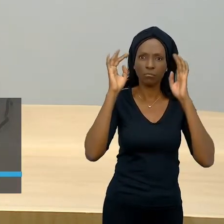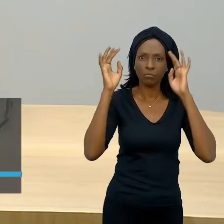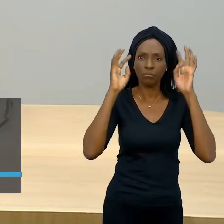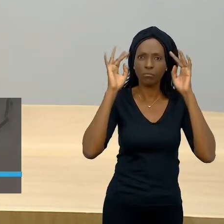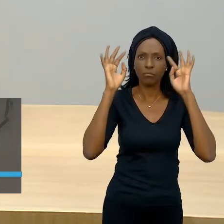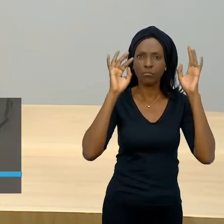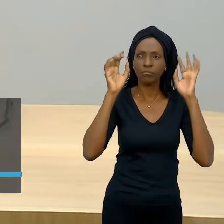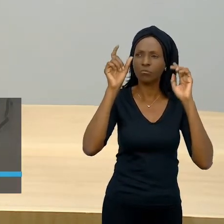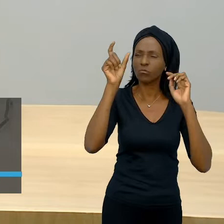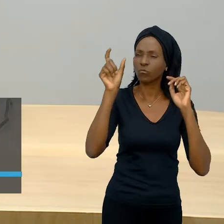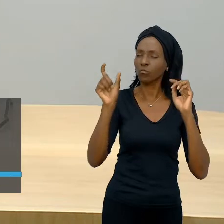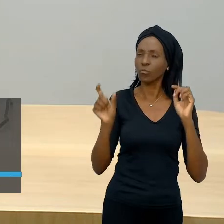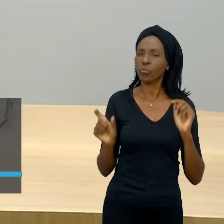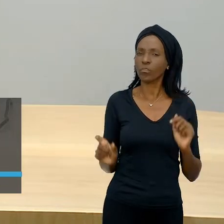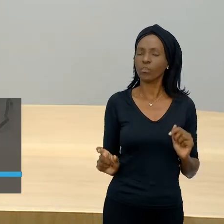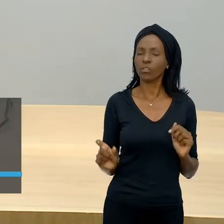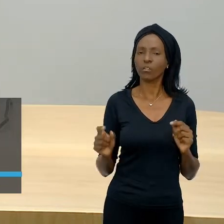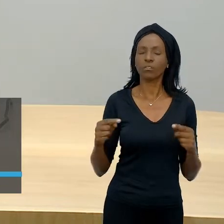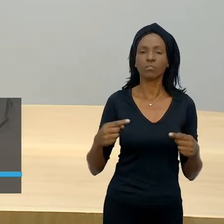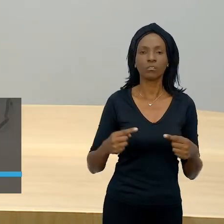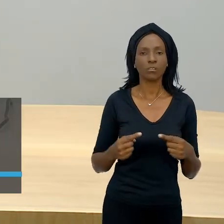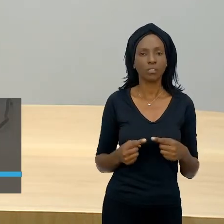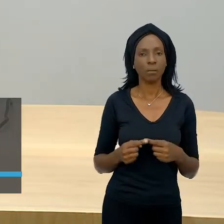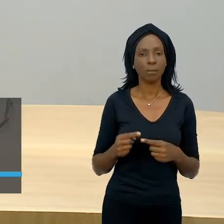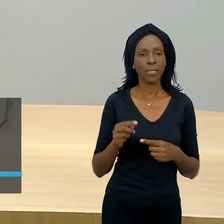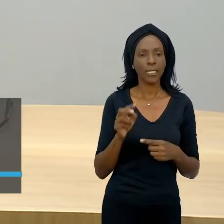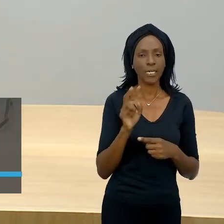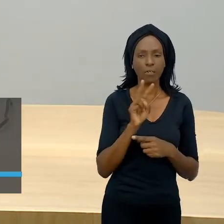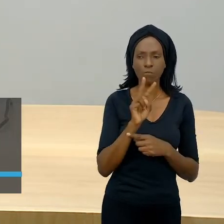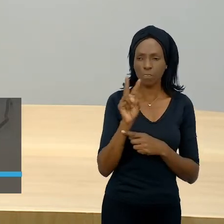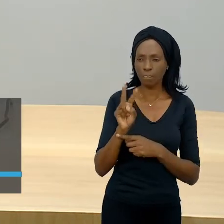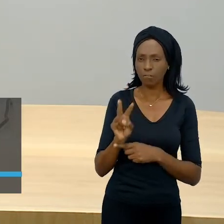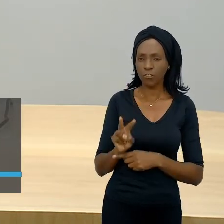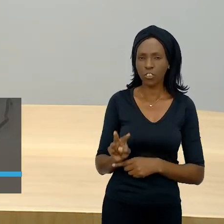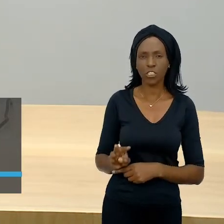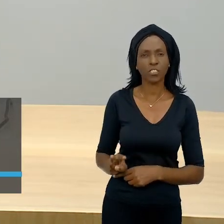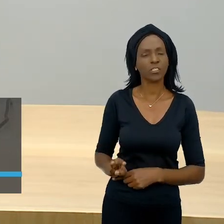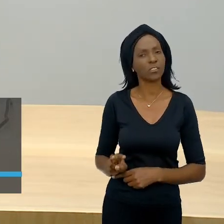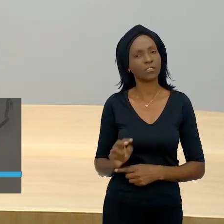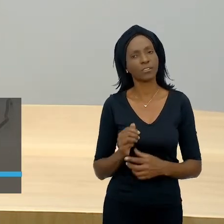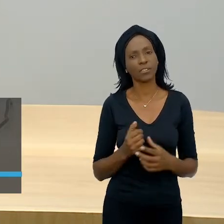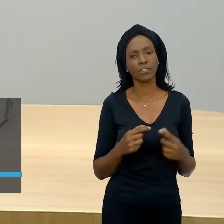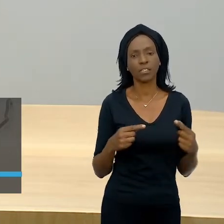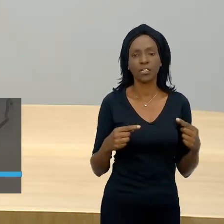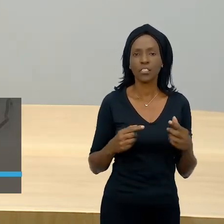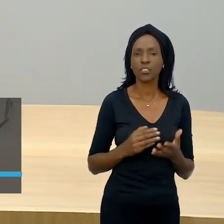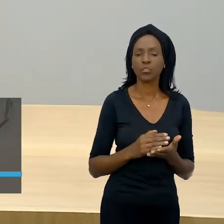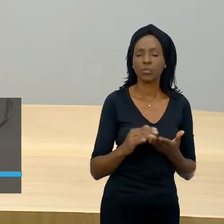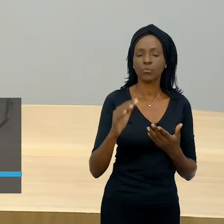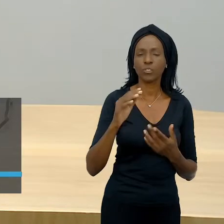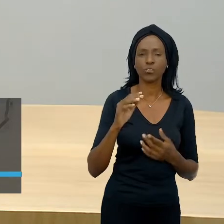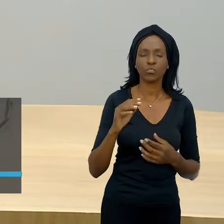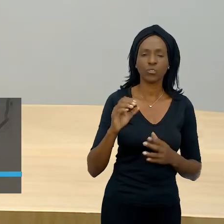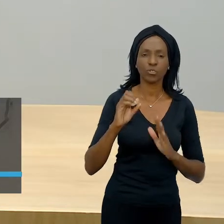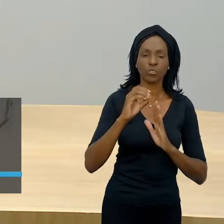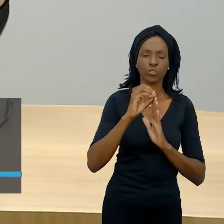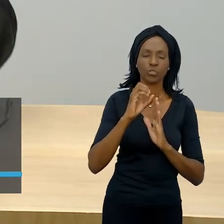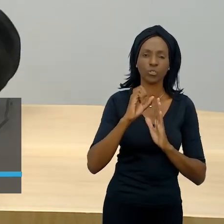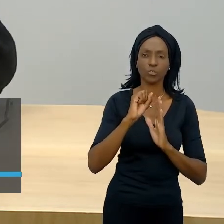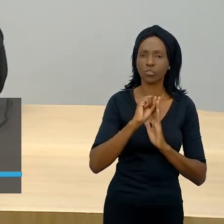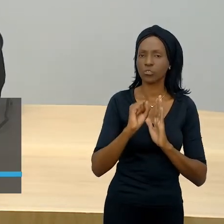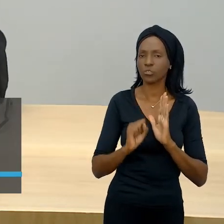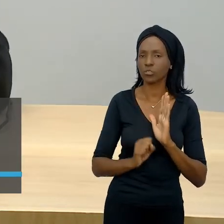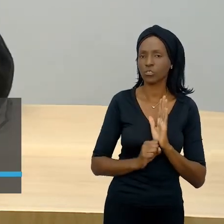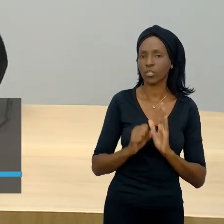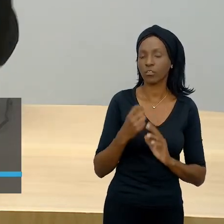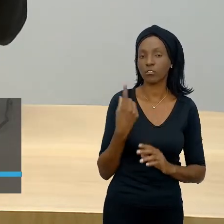um modelo, né, de monitoramento e de vigilância que surgiu lá no século XIX,